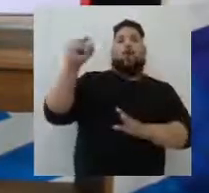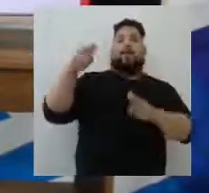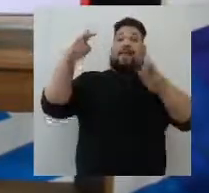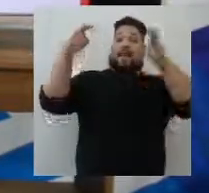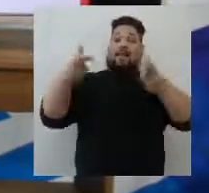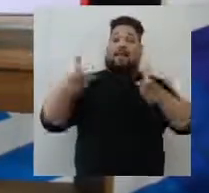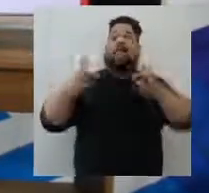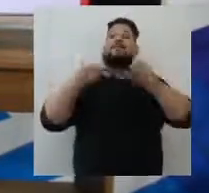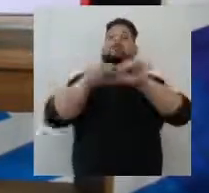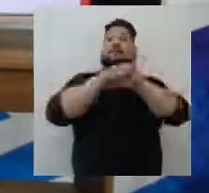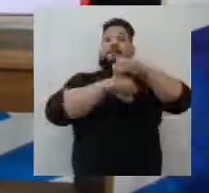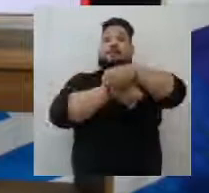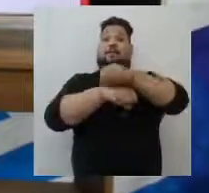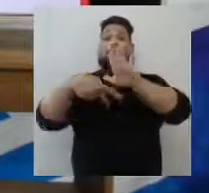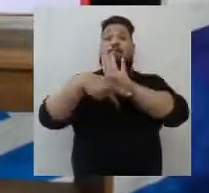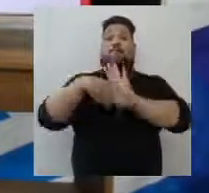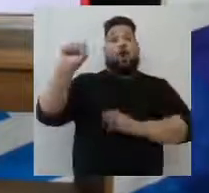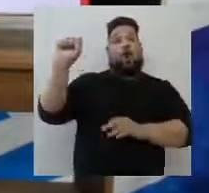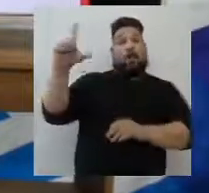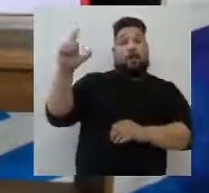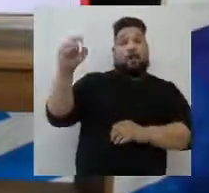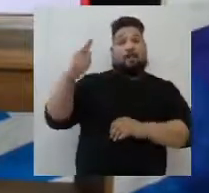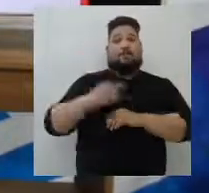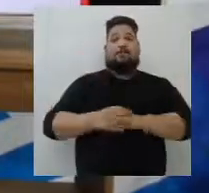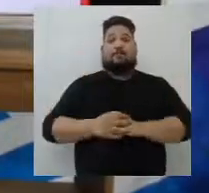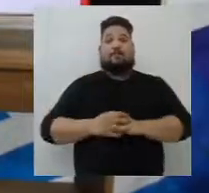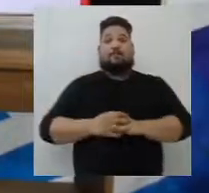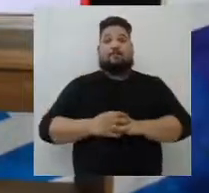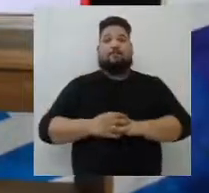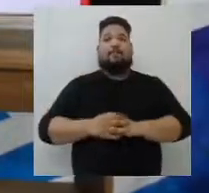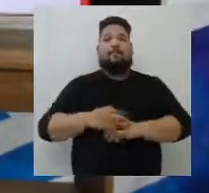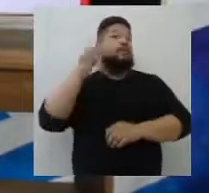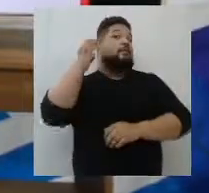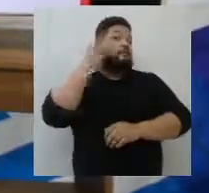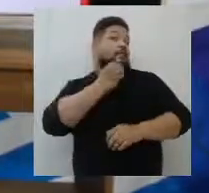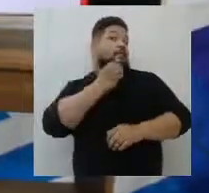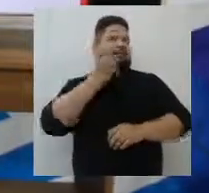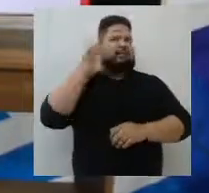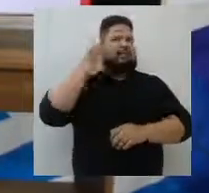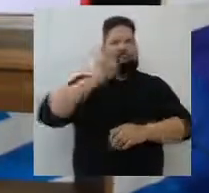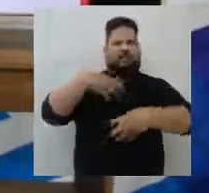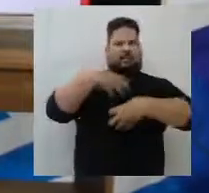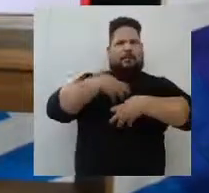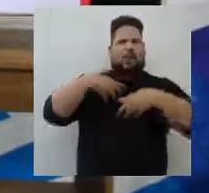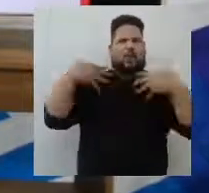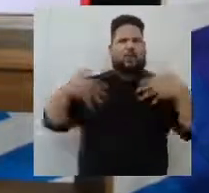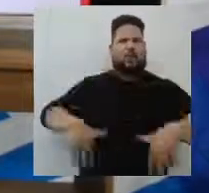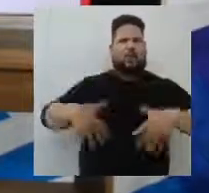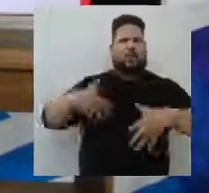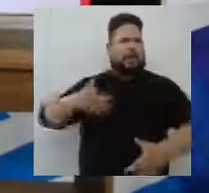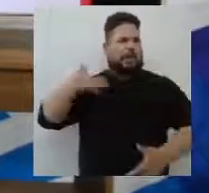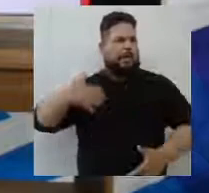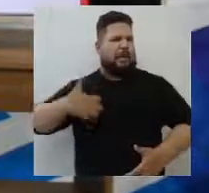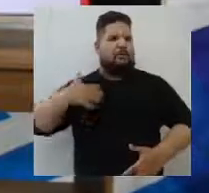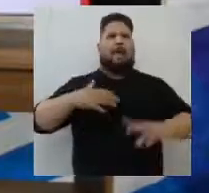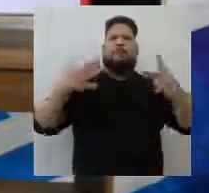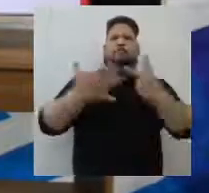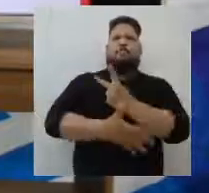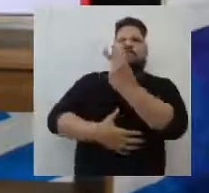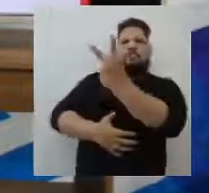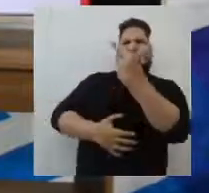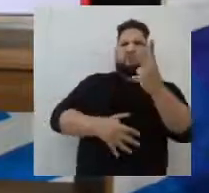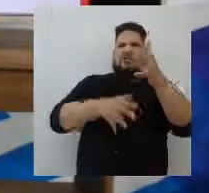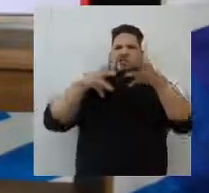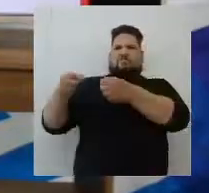Olinda. Dom Pedro, chateado com o descumprimento de suas ordens, manda prender esses